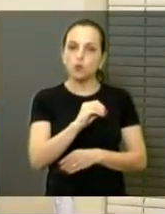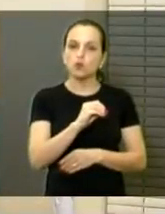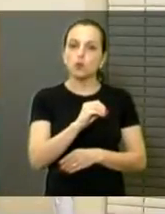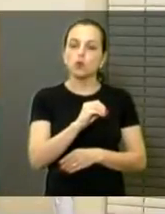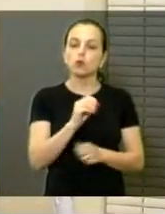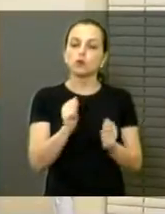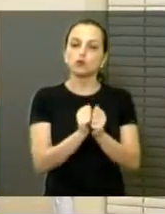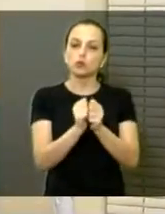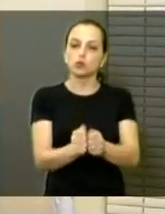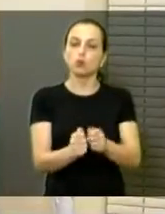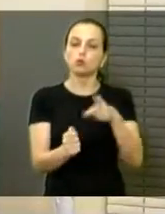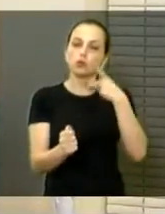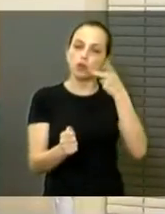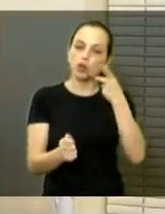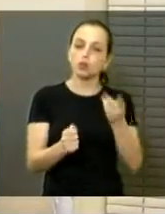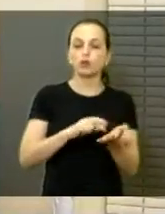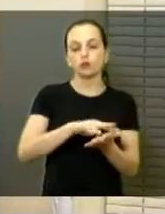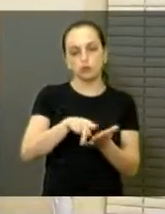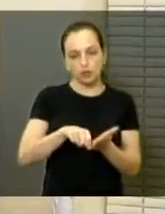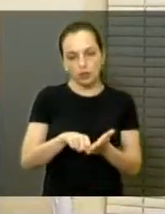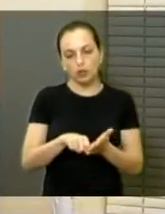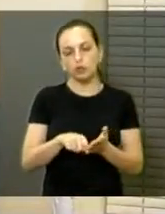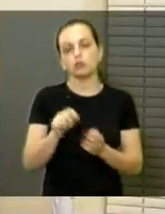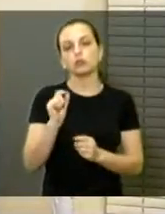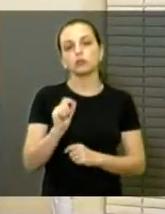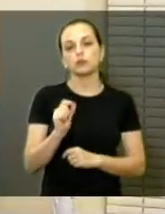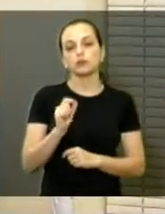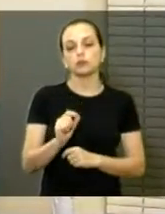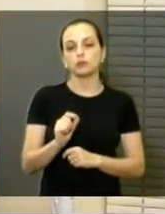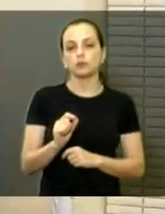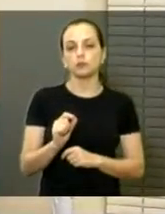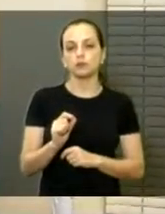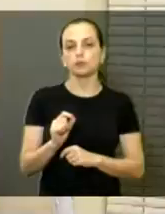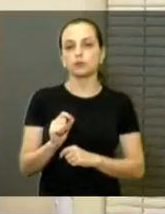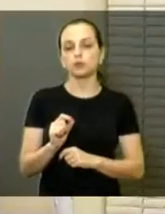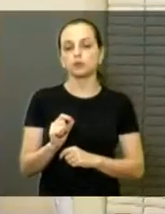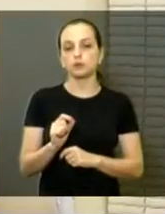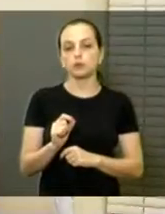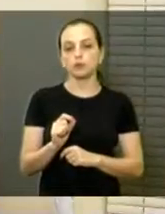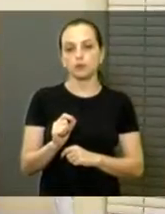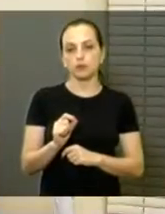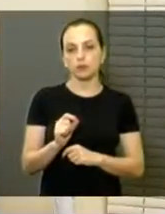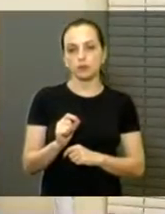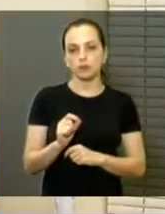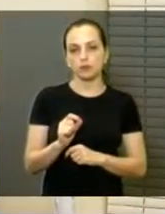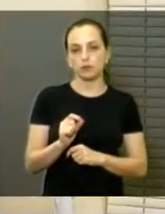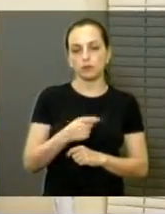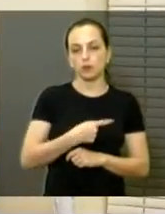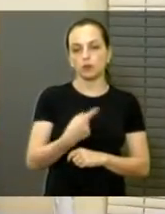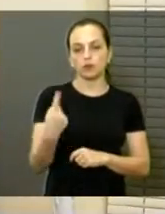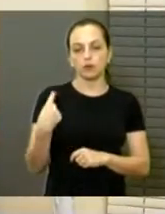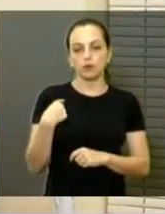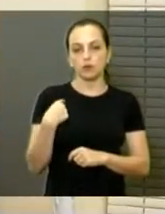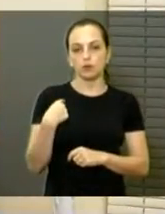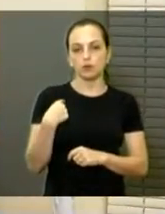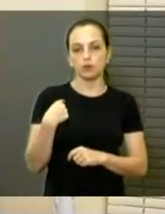Helder e o vereador José Carlos Porçani, onde a gente